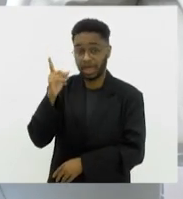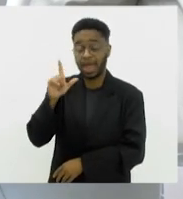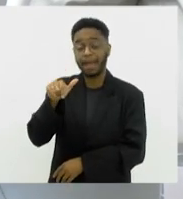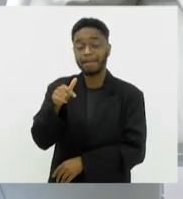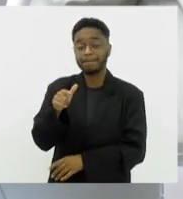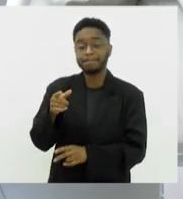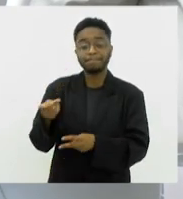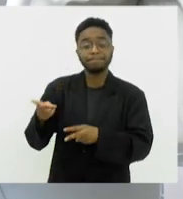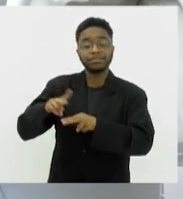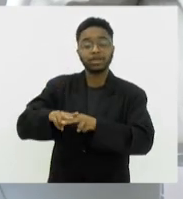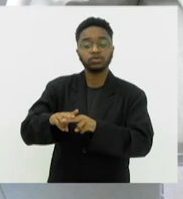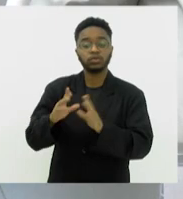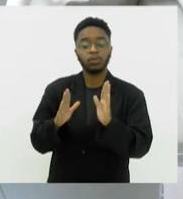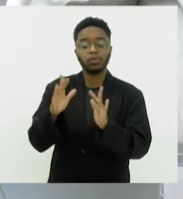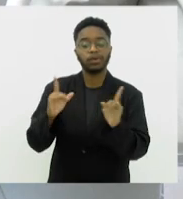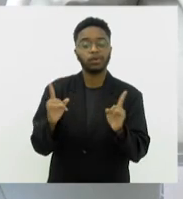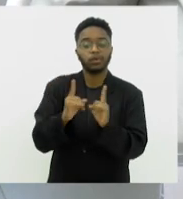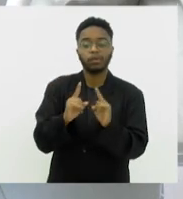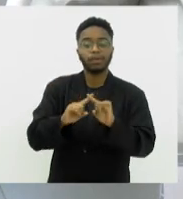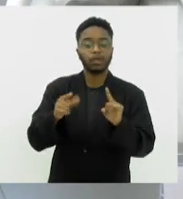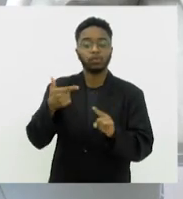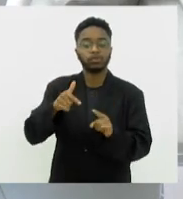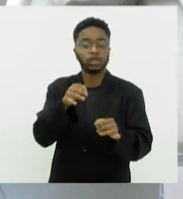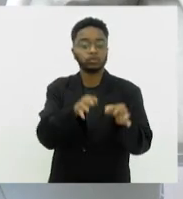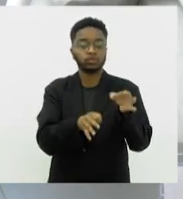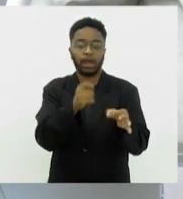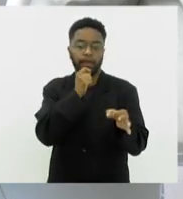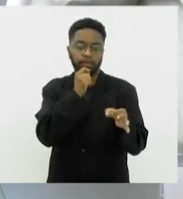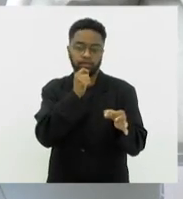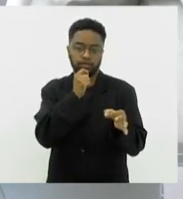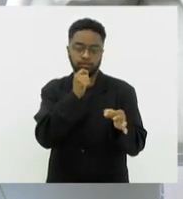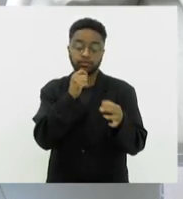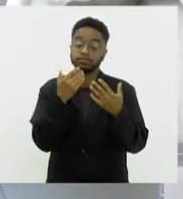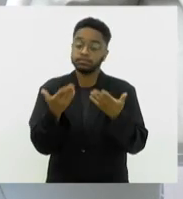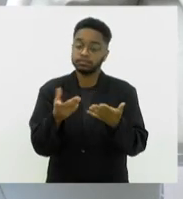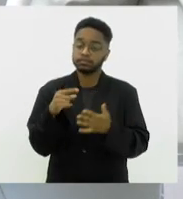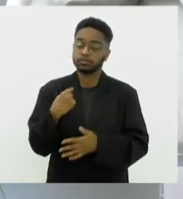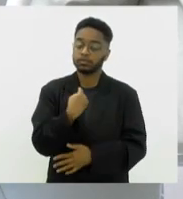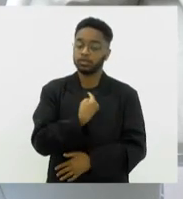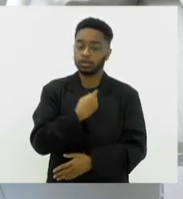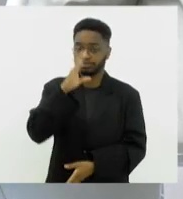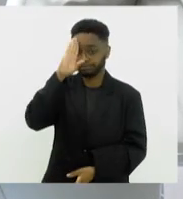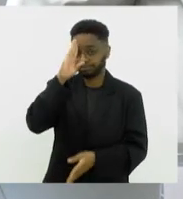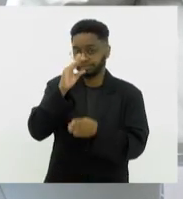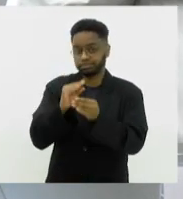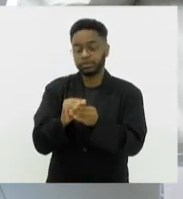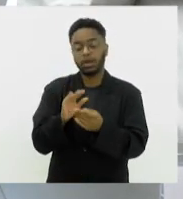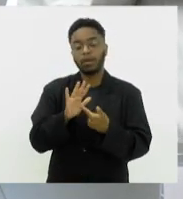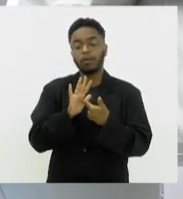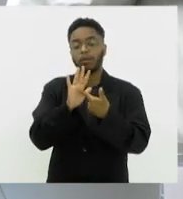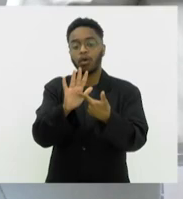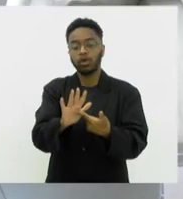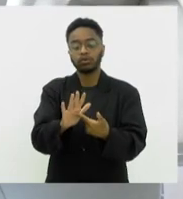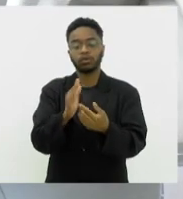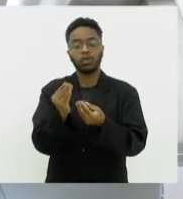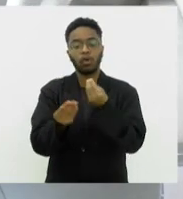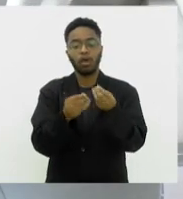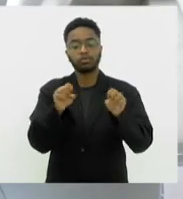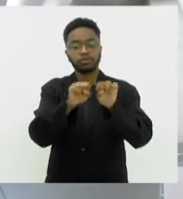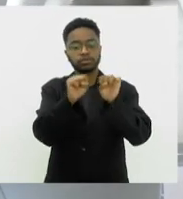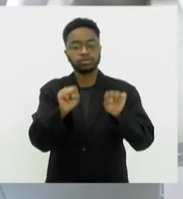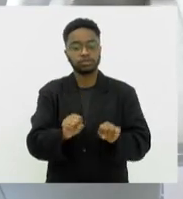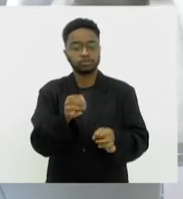ou seja não levar não foram levados a julgamento a gente já denota e já demonstra um sistema de